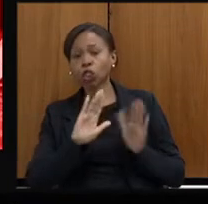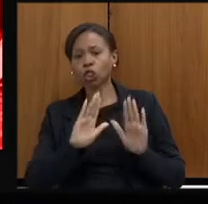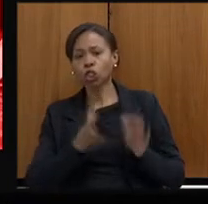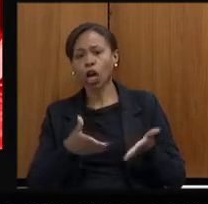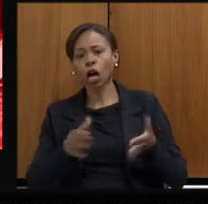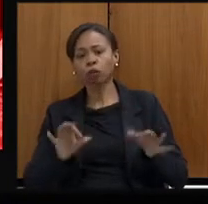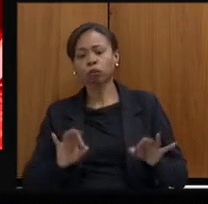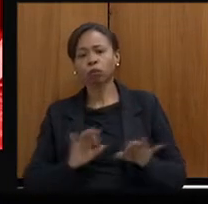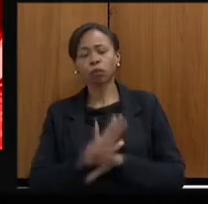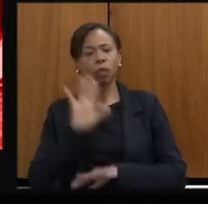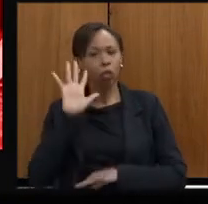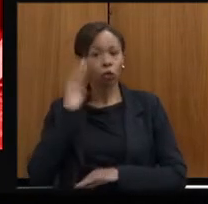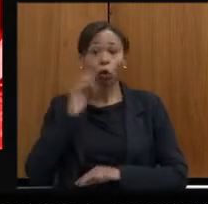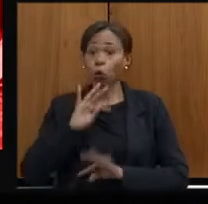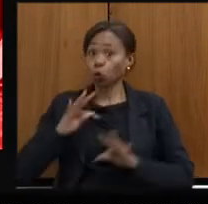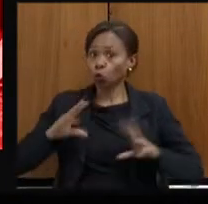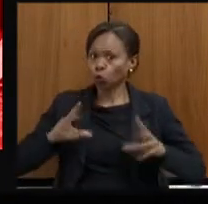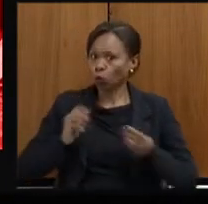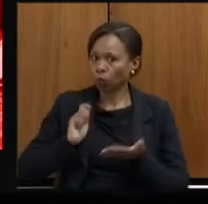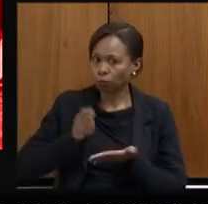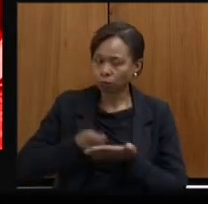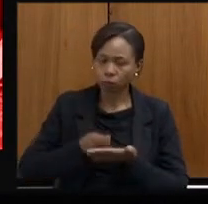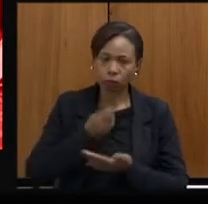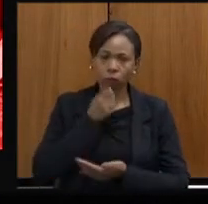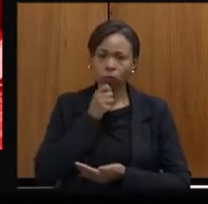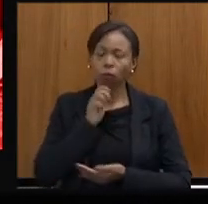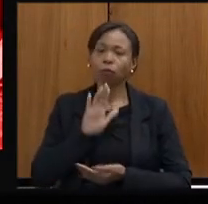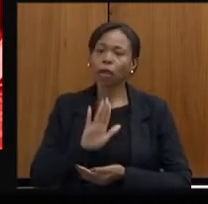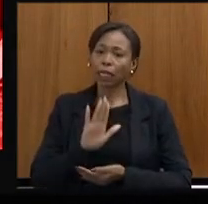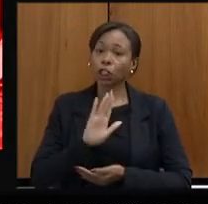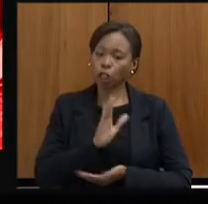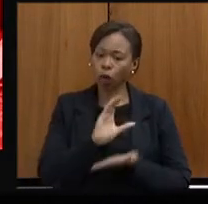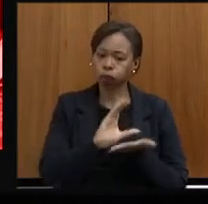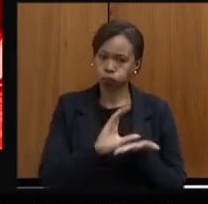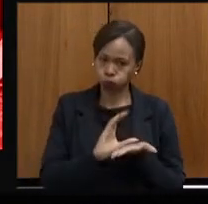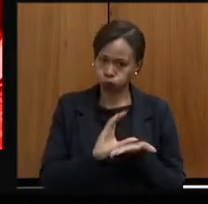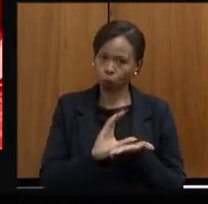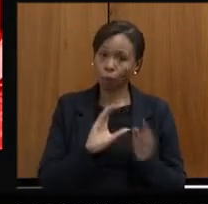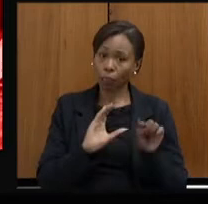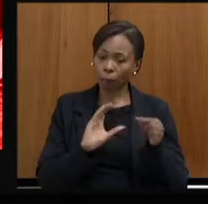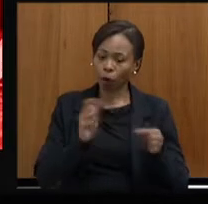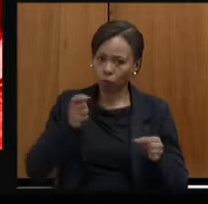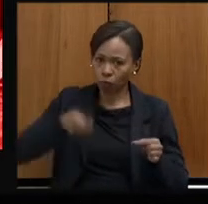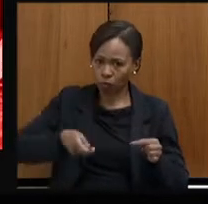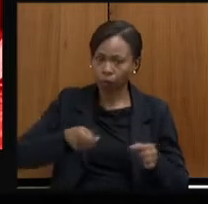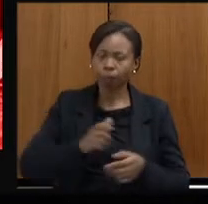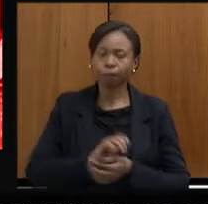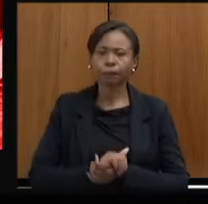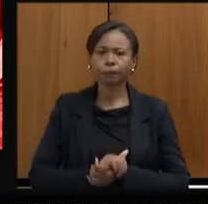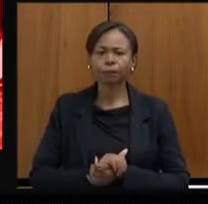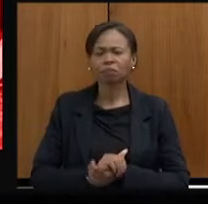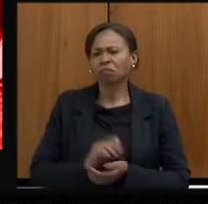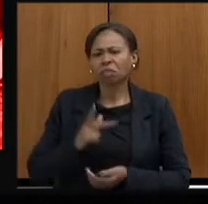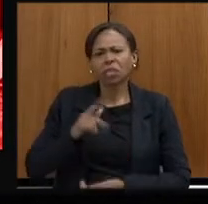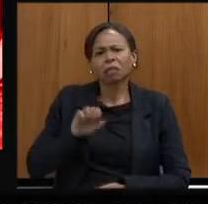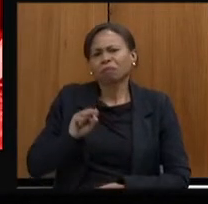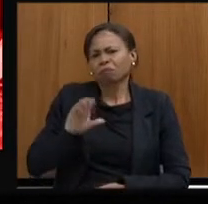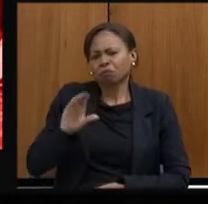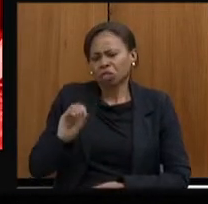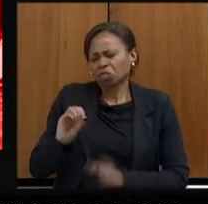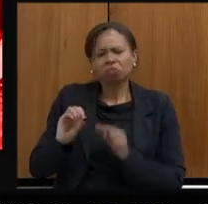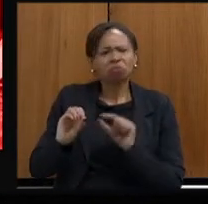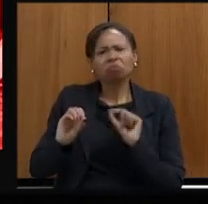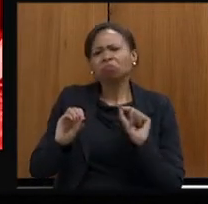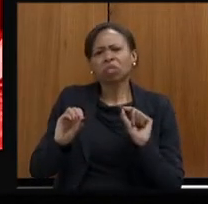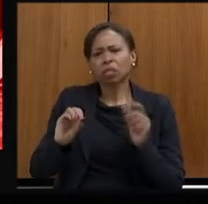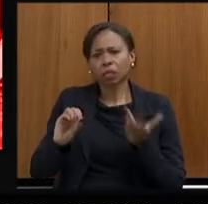está todo pago, mas já está todo encaminhado para pagamento. E aí eu gostaria de fazer uma coisa. O que esse piso mineiro faz?